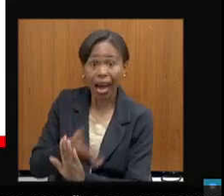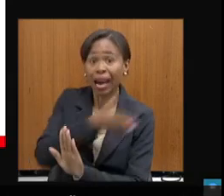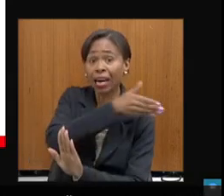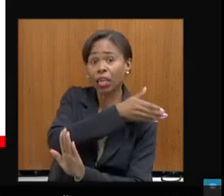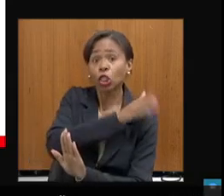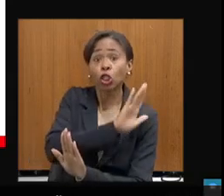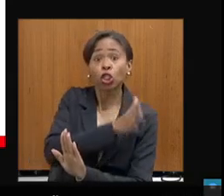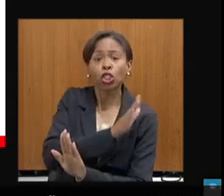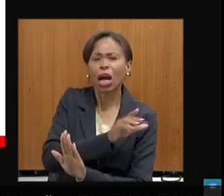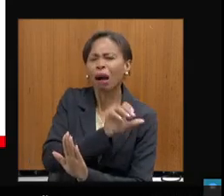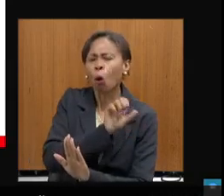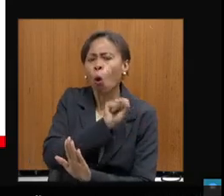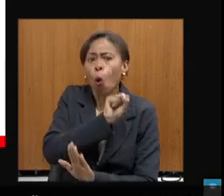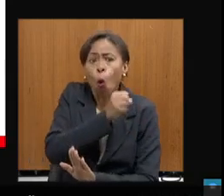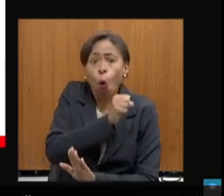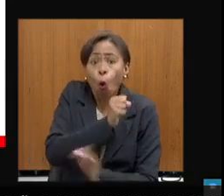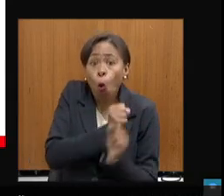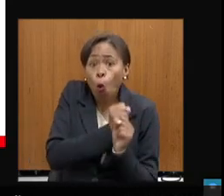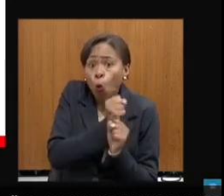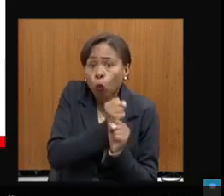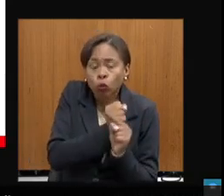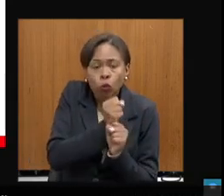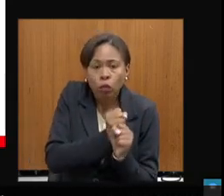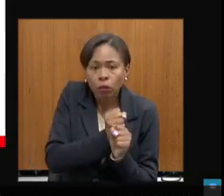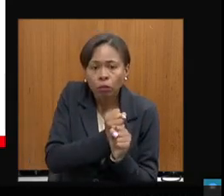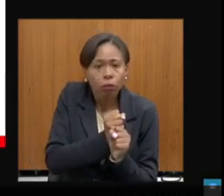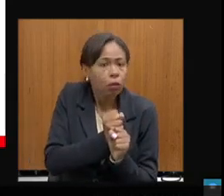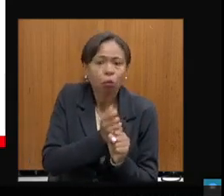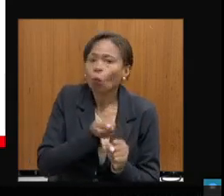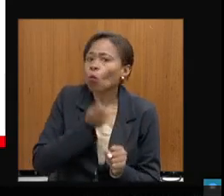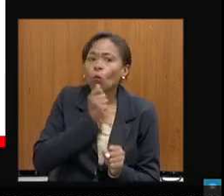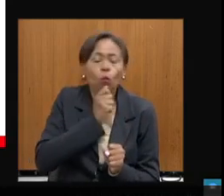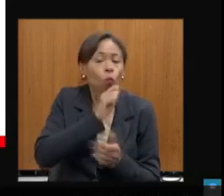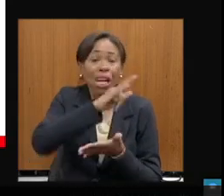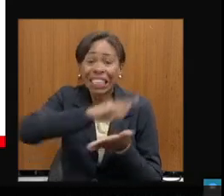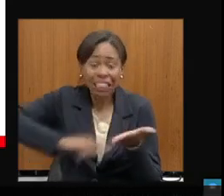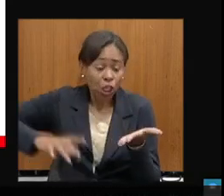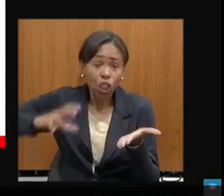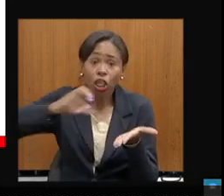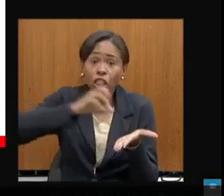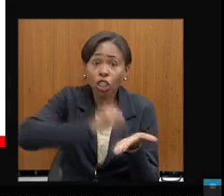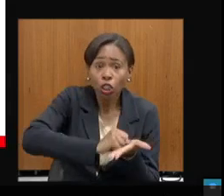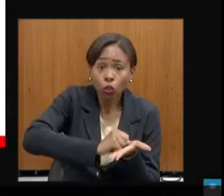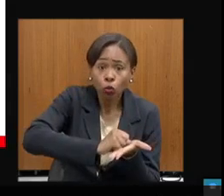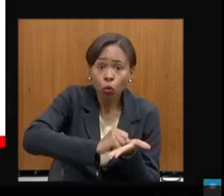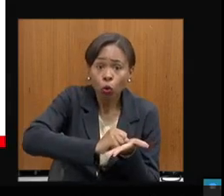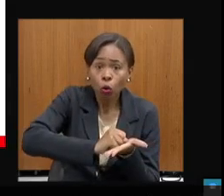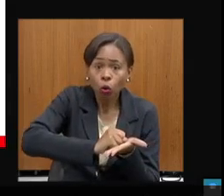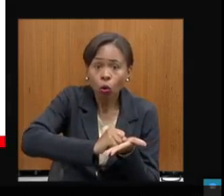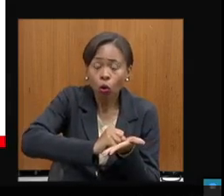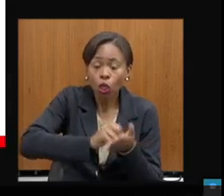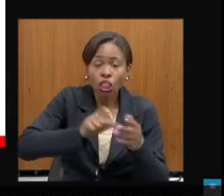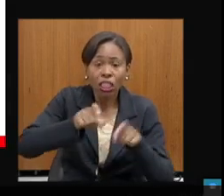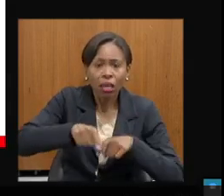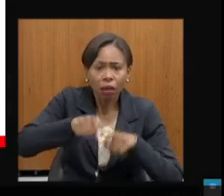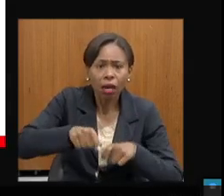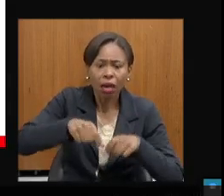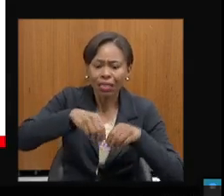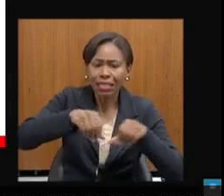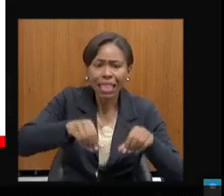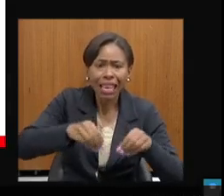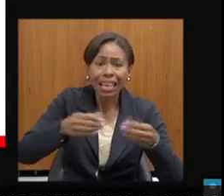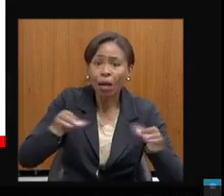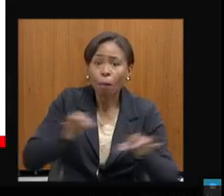anos que nem um título de regularização fundiária urbana não era entregue em Minas Gerais com apoio do estado